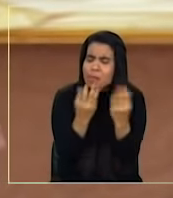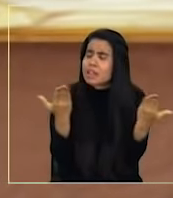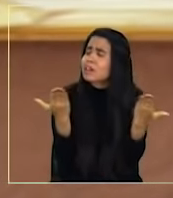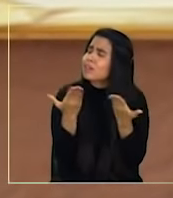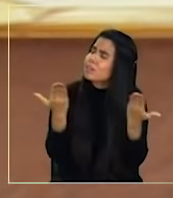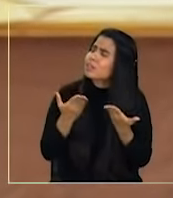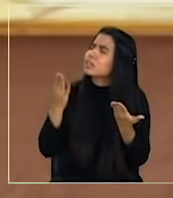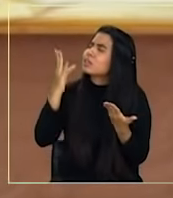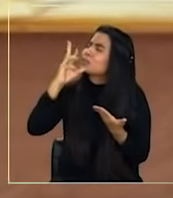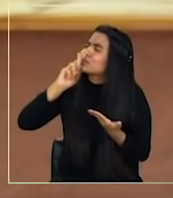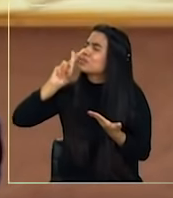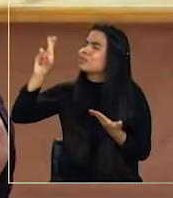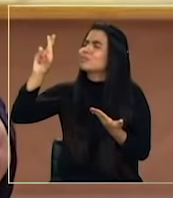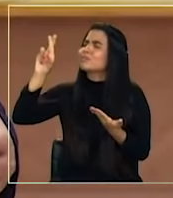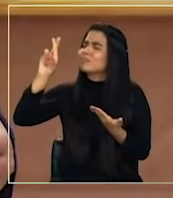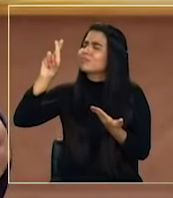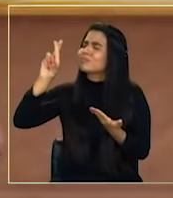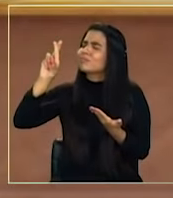Senhor,